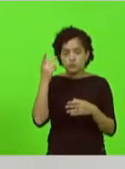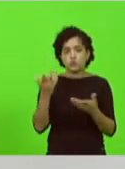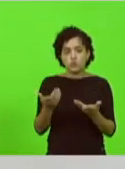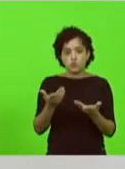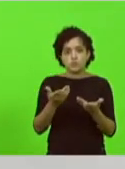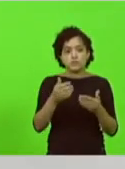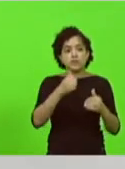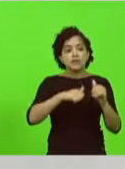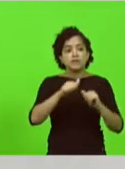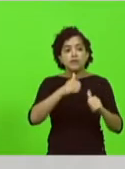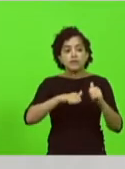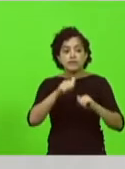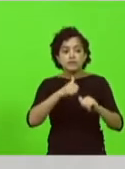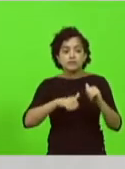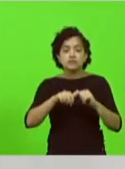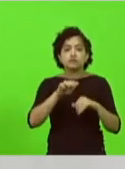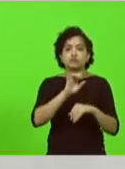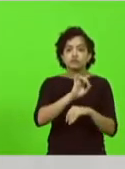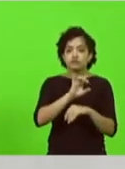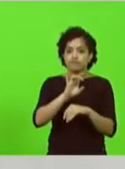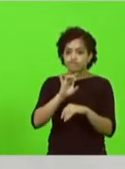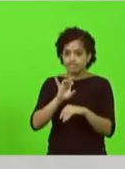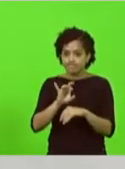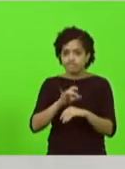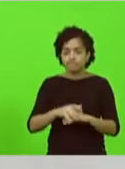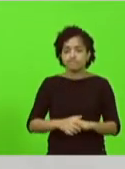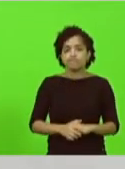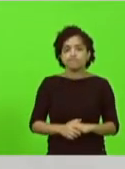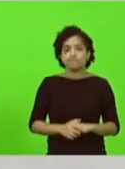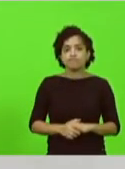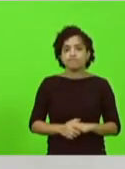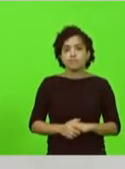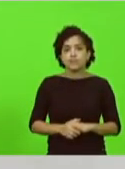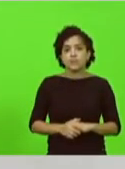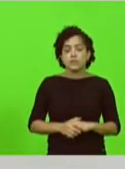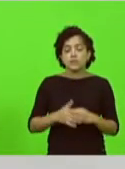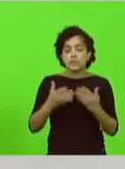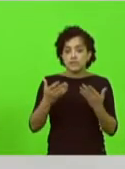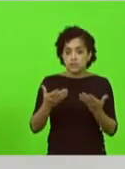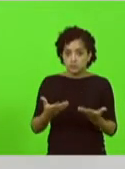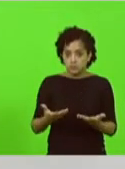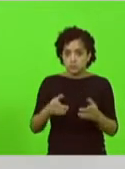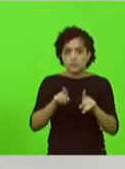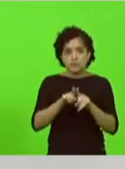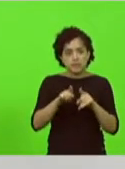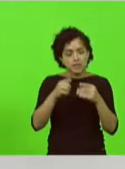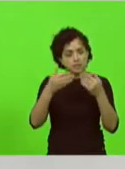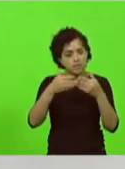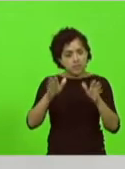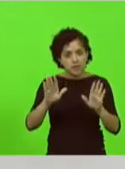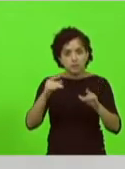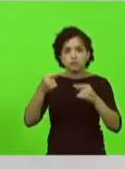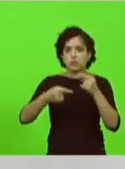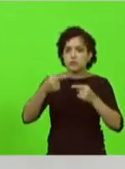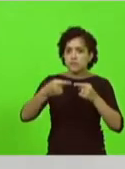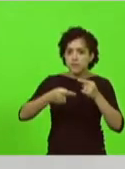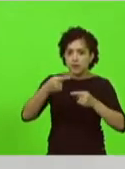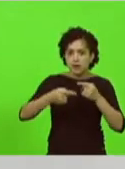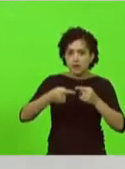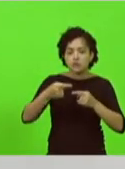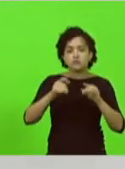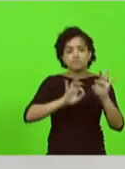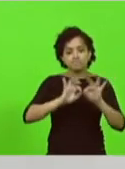avaliação de cada uma delas por inteiro. Nosso projeto está aberto ao debate, porque é preciso